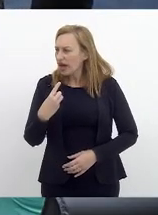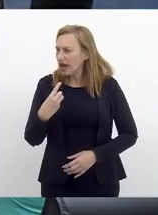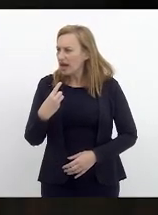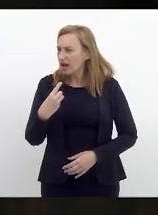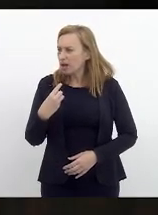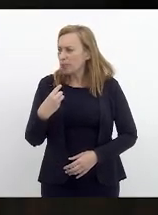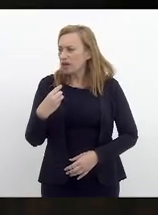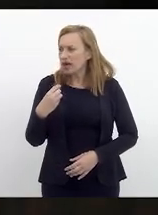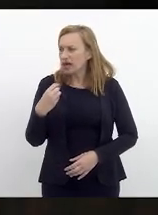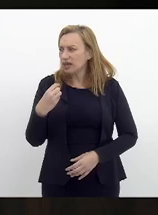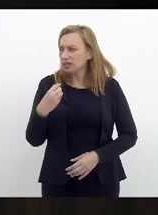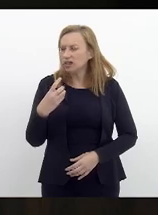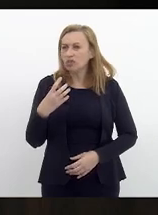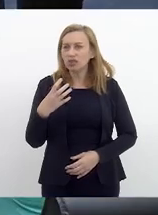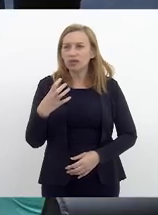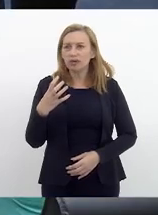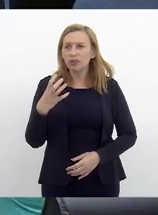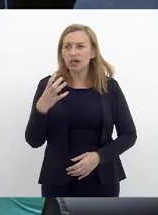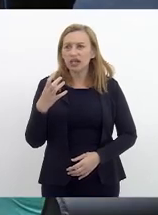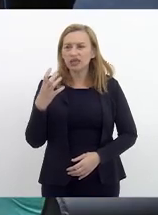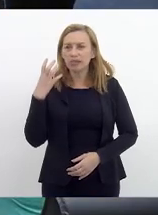Deputada Dani Monteiro.